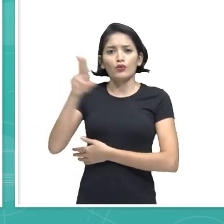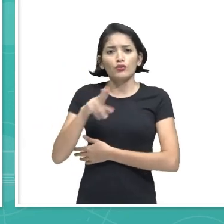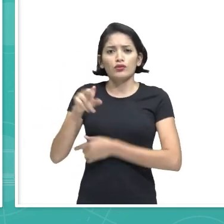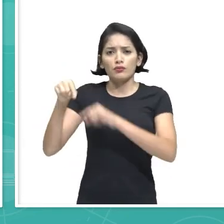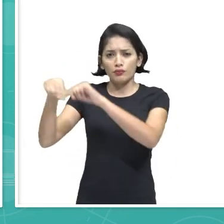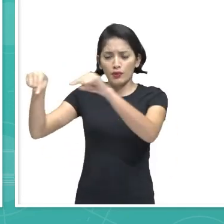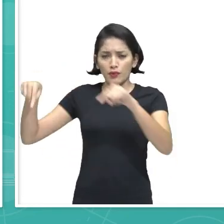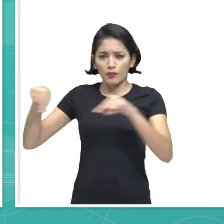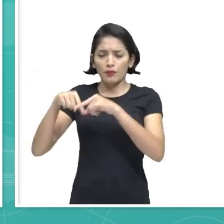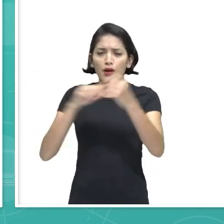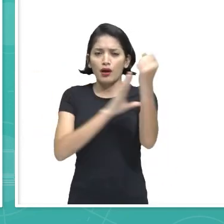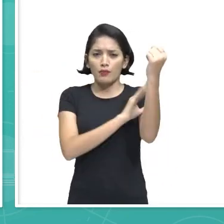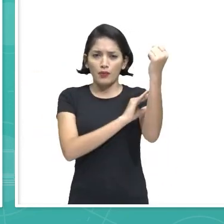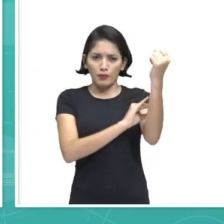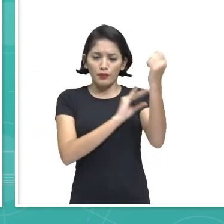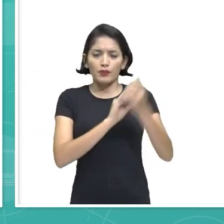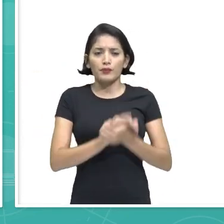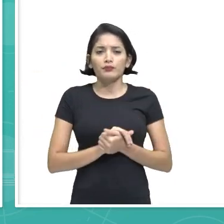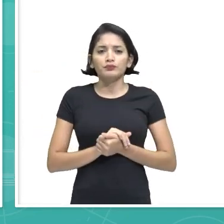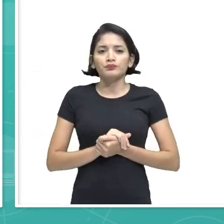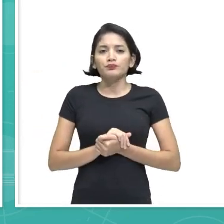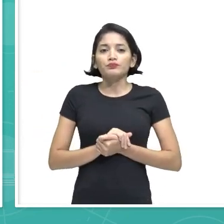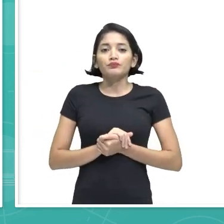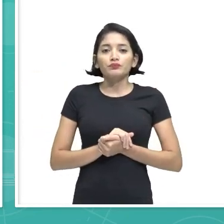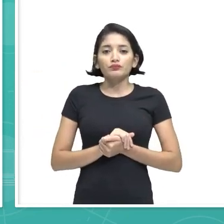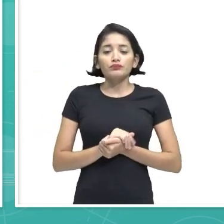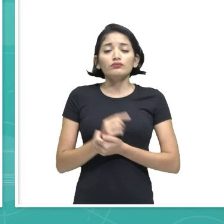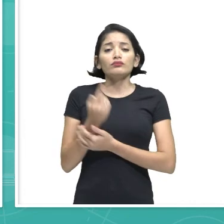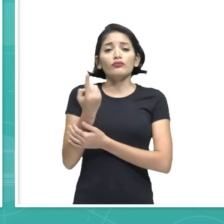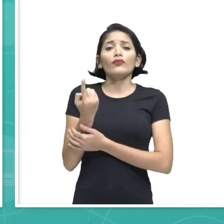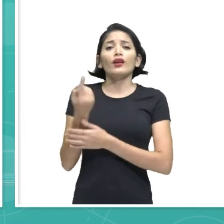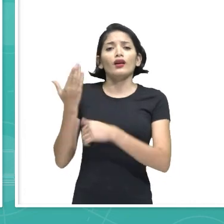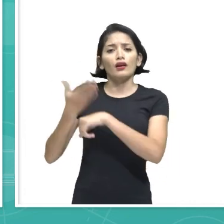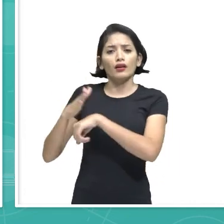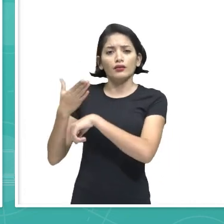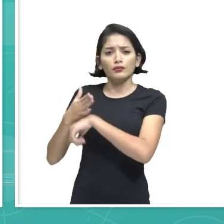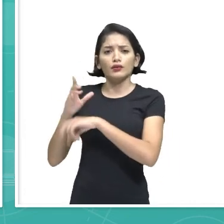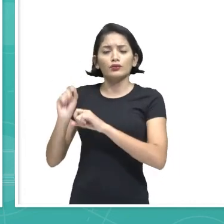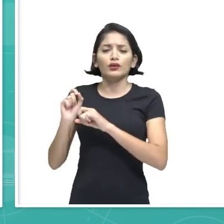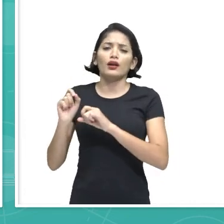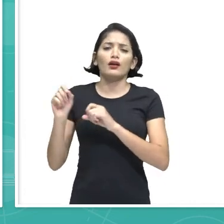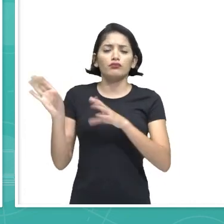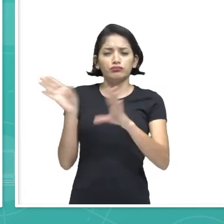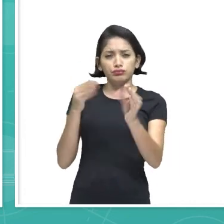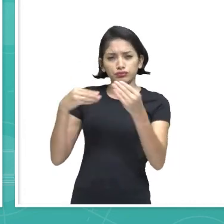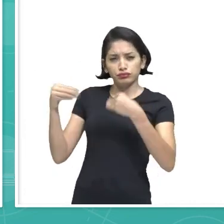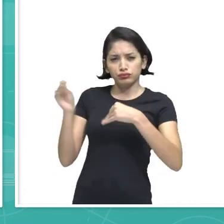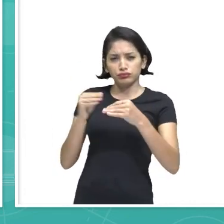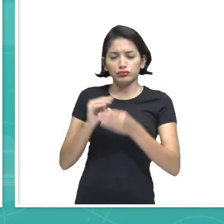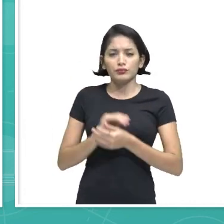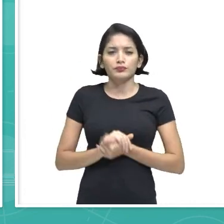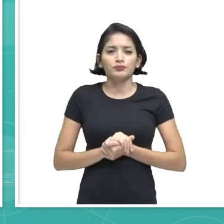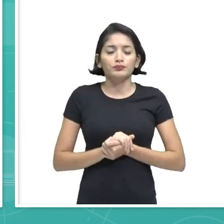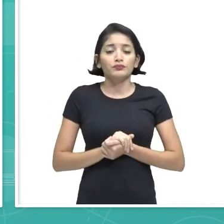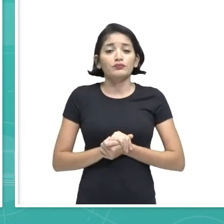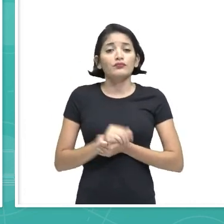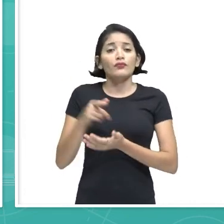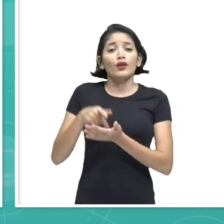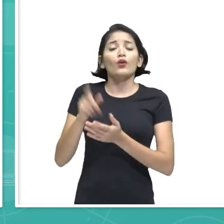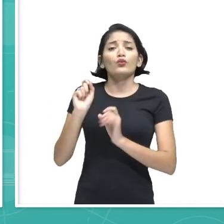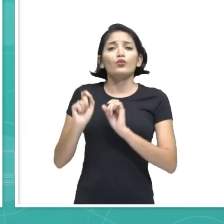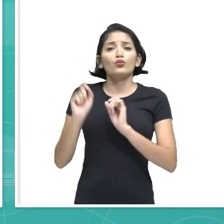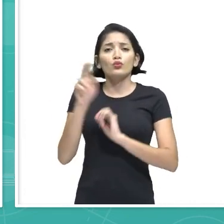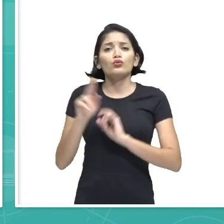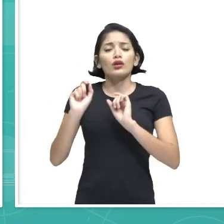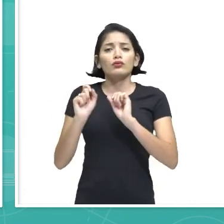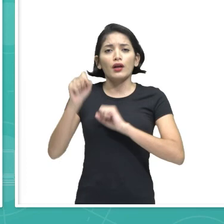dos benefícios de se praticar hidroginástica, flexibilidade. Ginástica que utiliza bicicletas